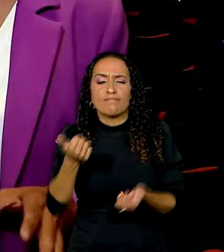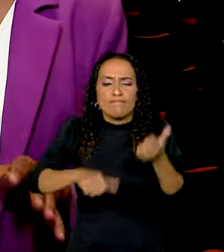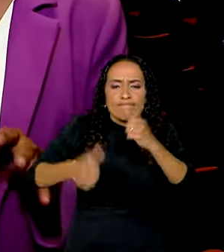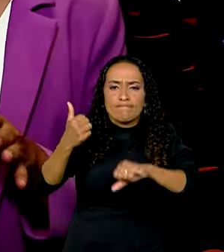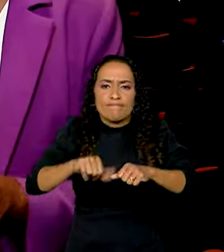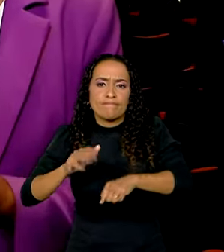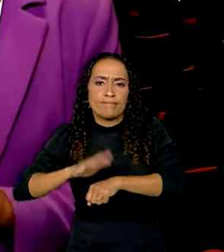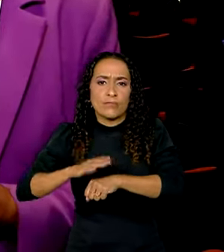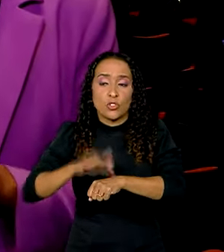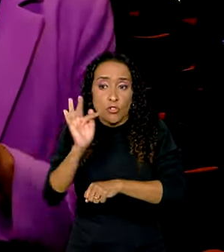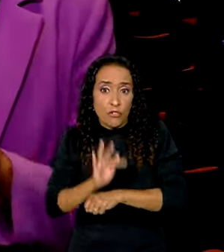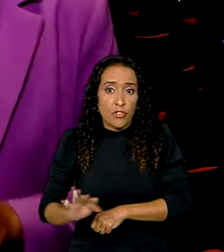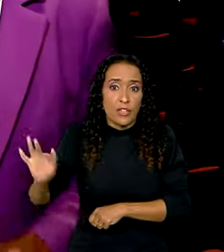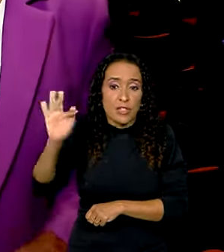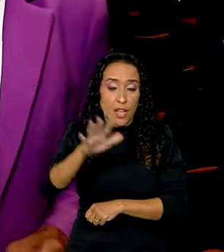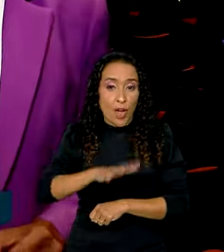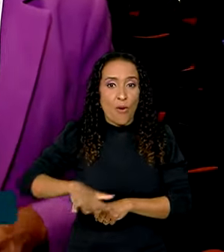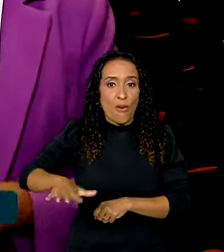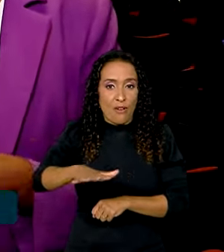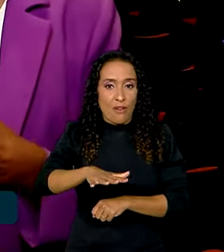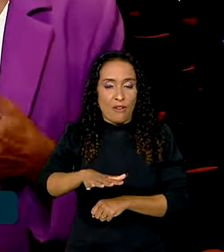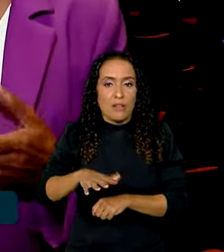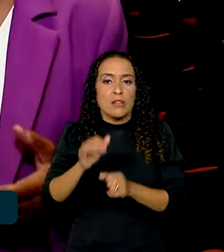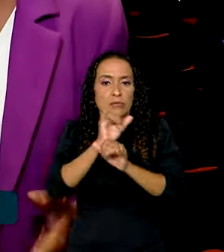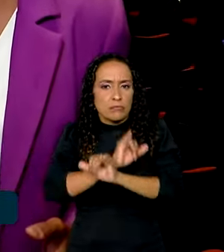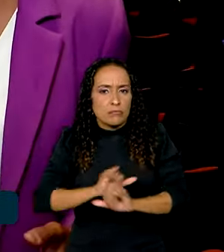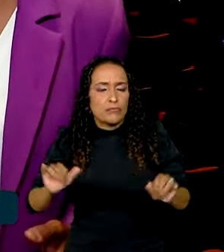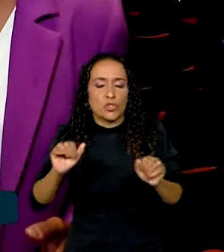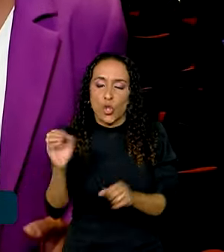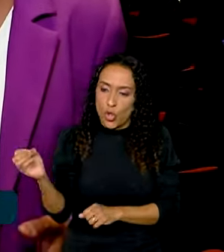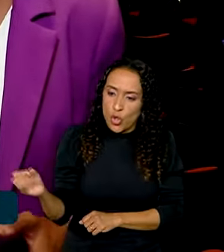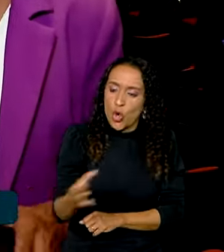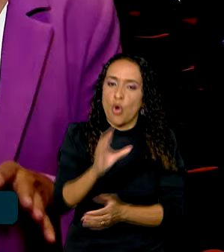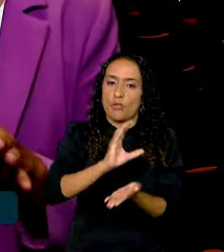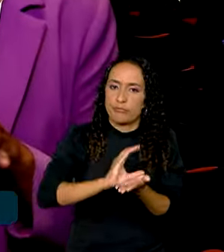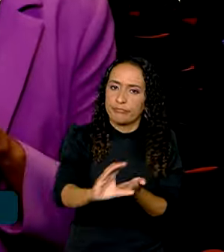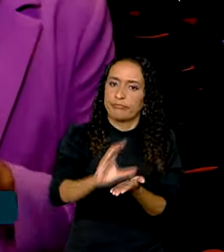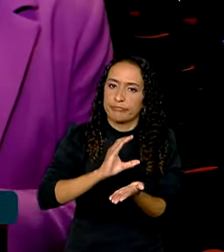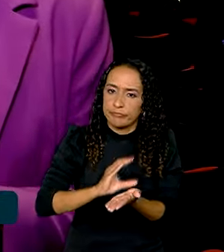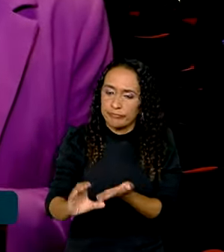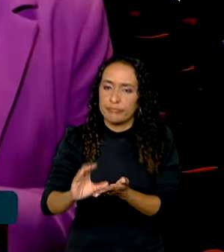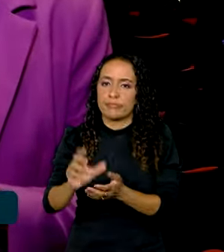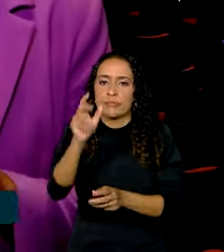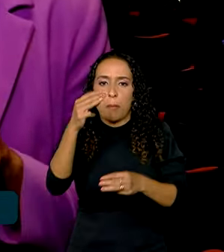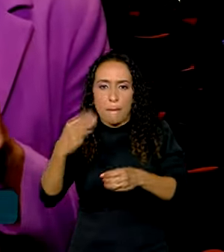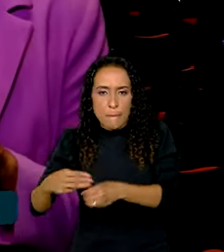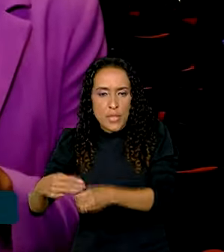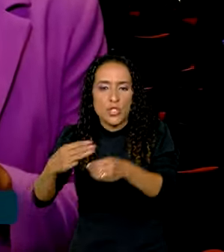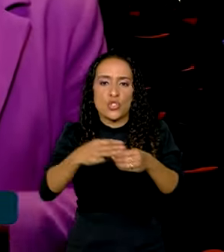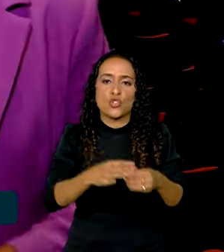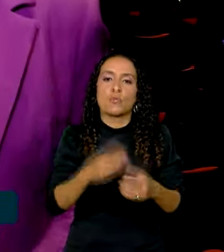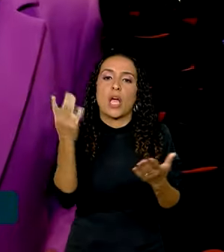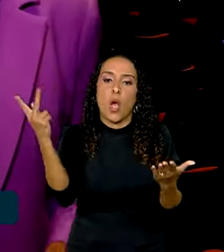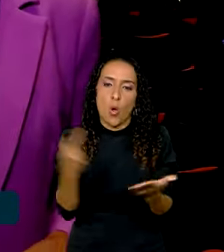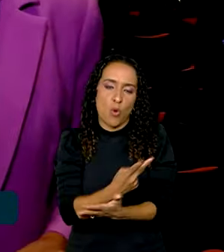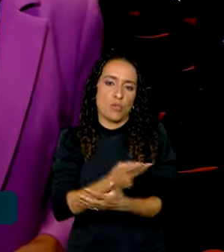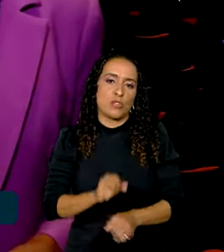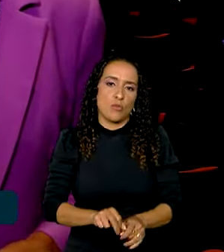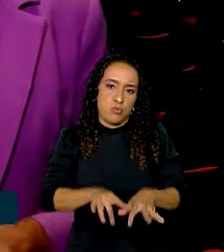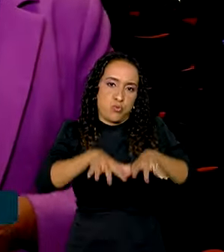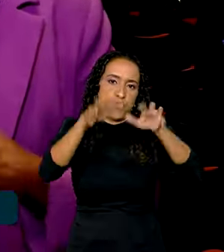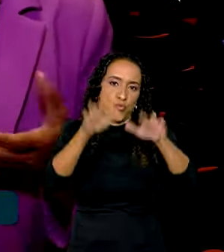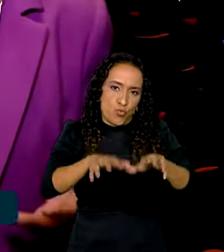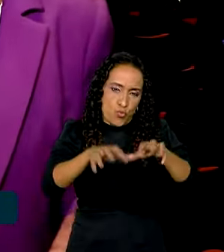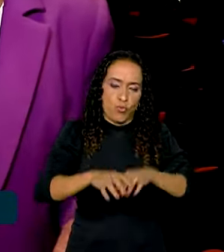das ações federais na região e anunciar novos investimentos para os municípios atingidos por